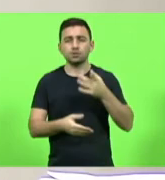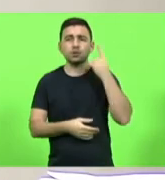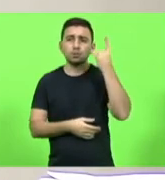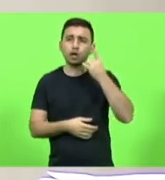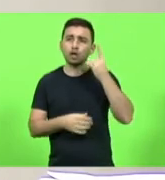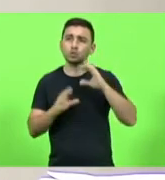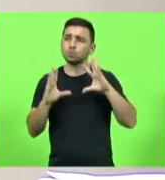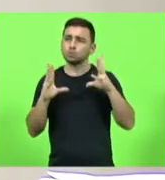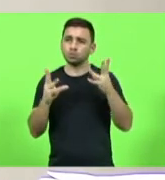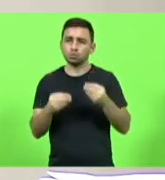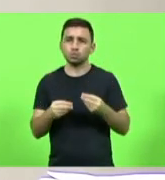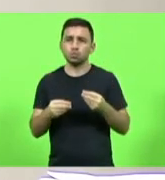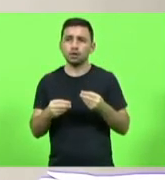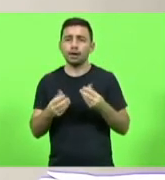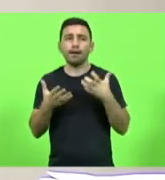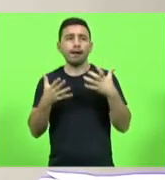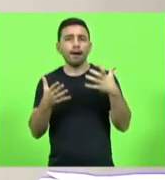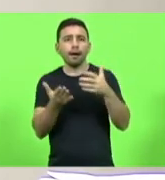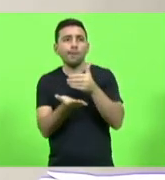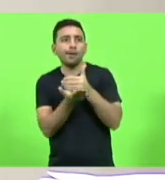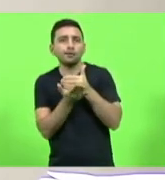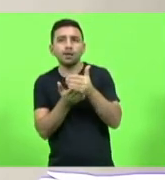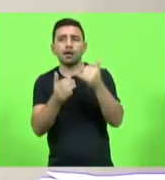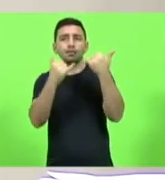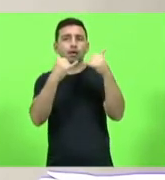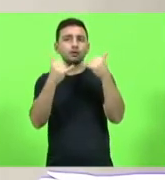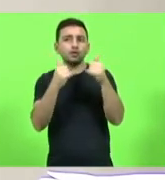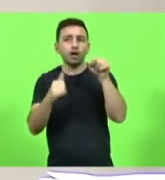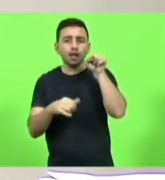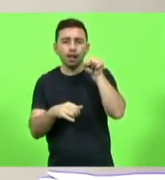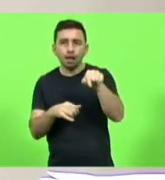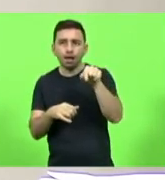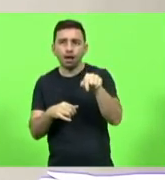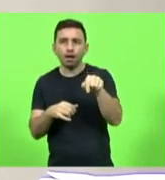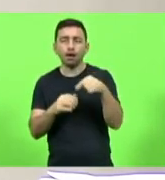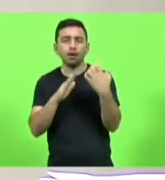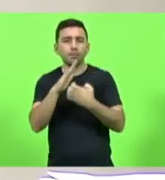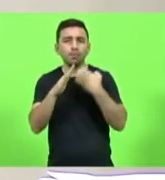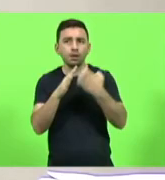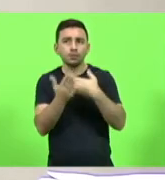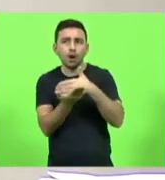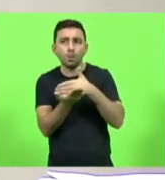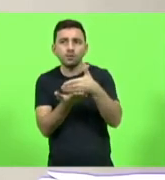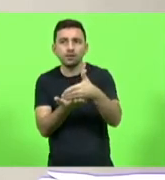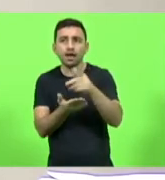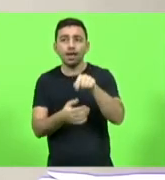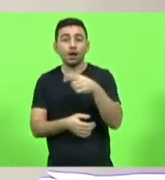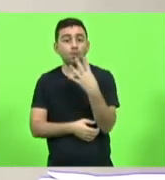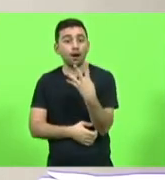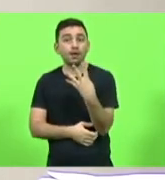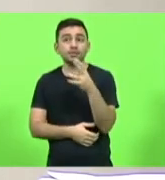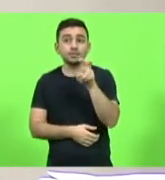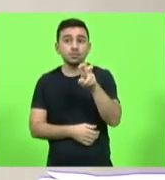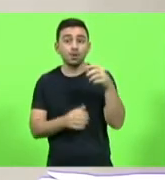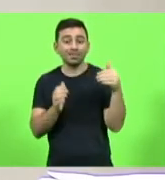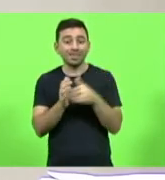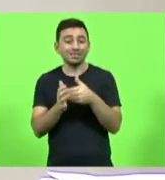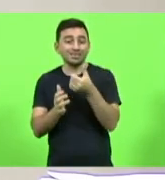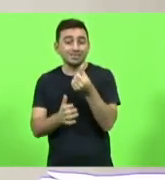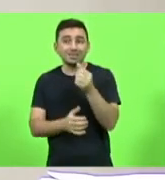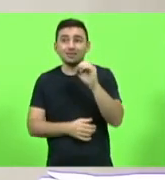Infelizmente, para ligar uma energia elétrica numa empresa, deputado Milton, demora 45 a 60 dias um